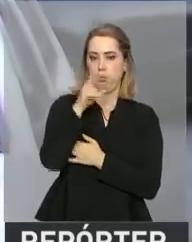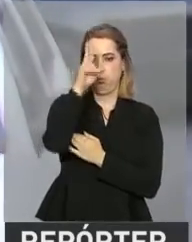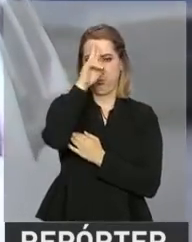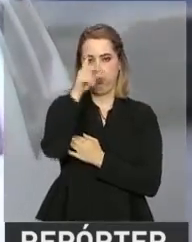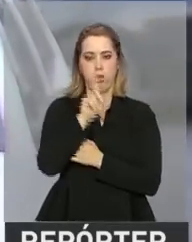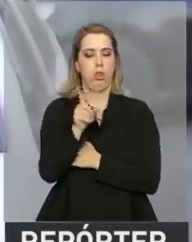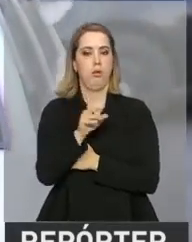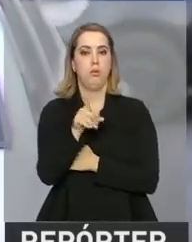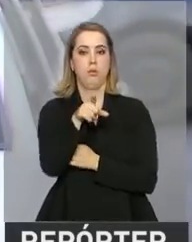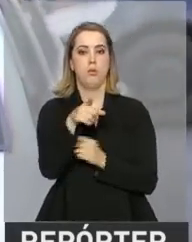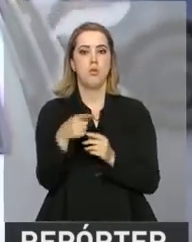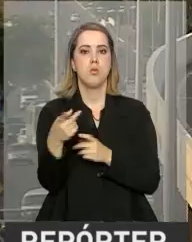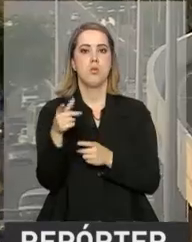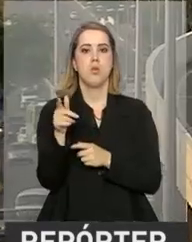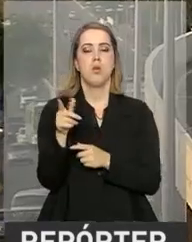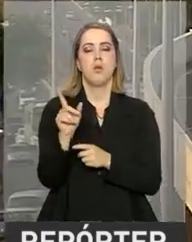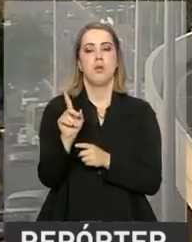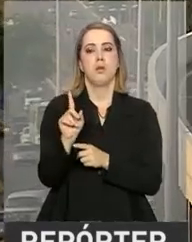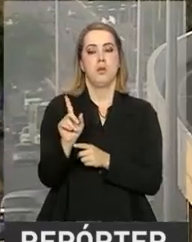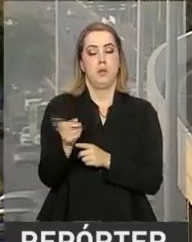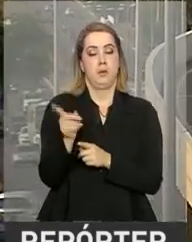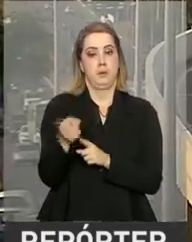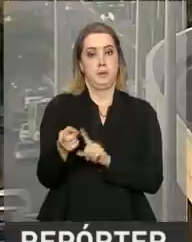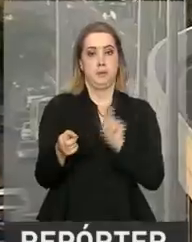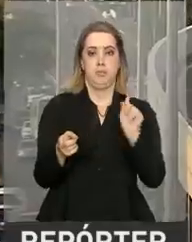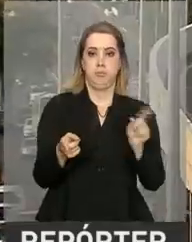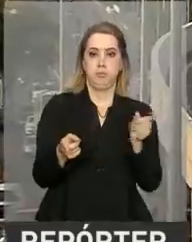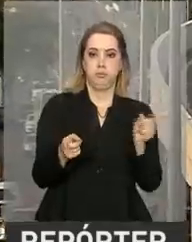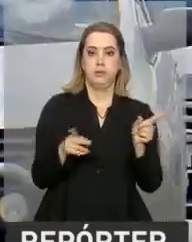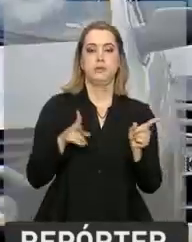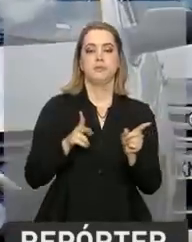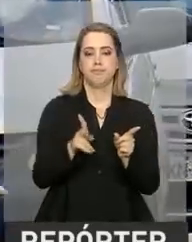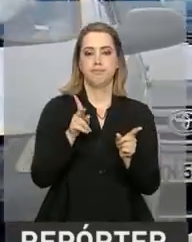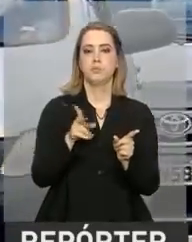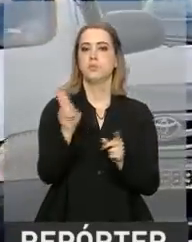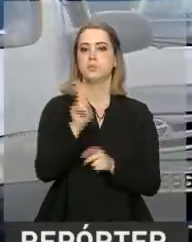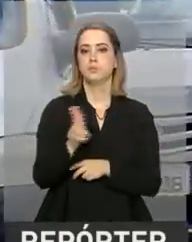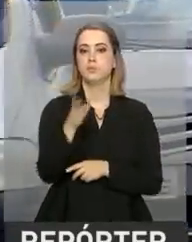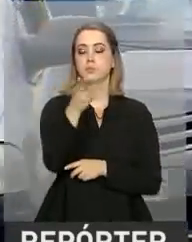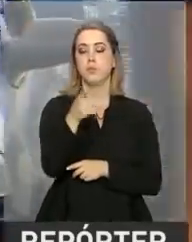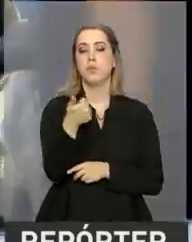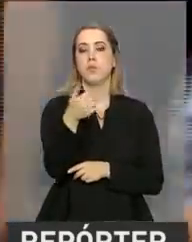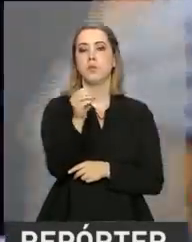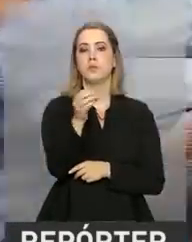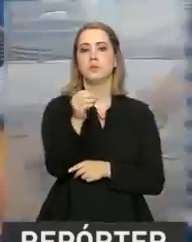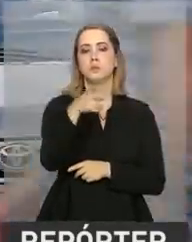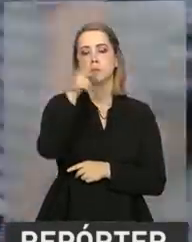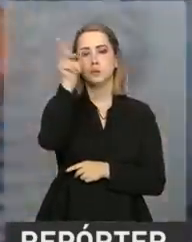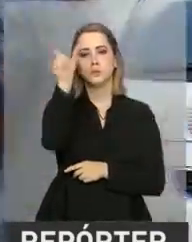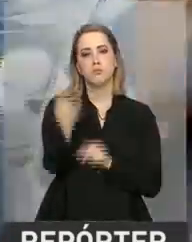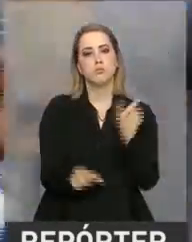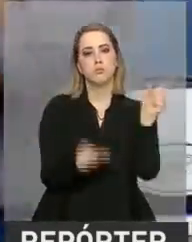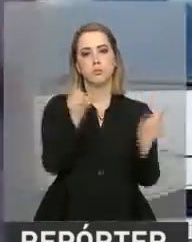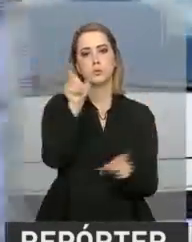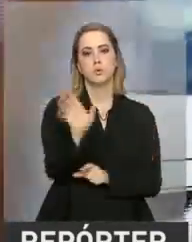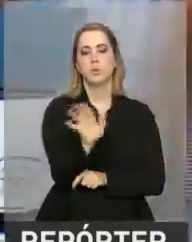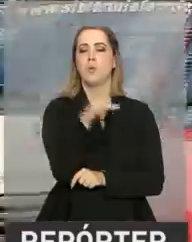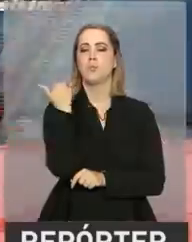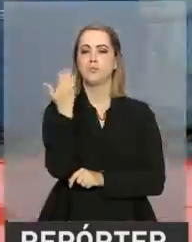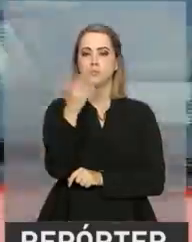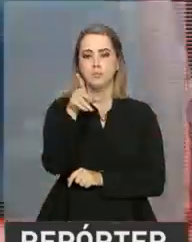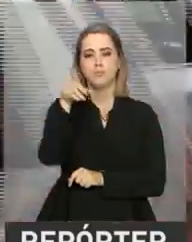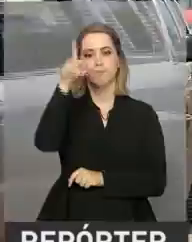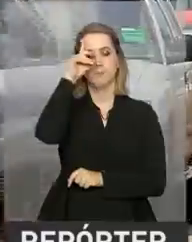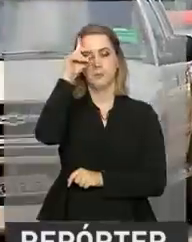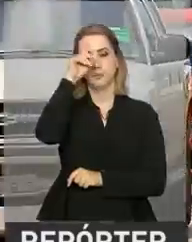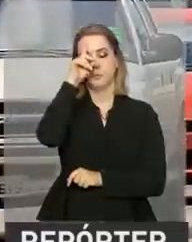certa principalmente de acordo com o ministério dos transportes cerca de cem brasileiros morrem todos os dias por causa de